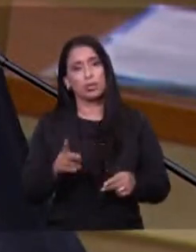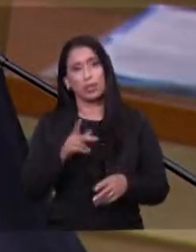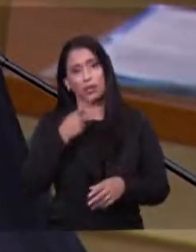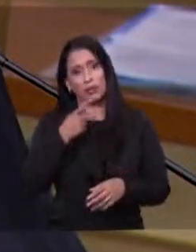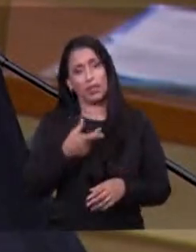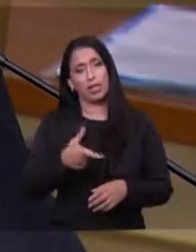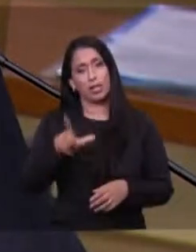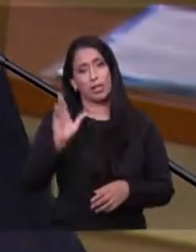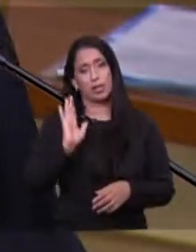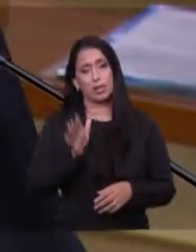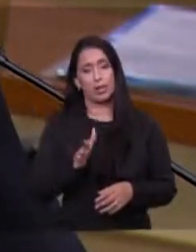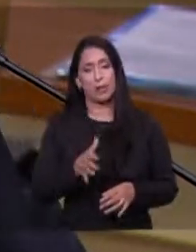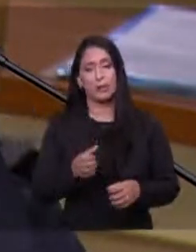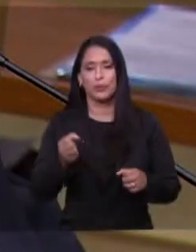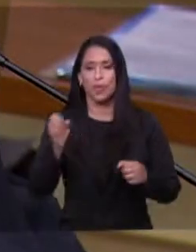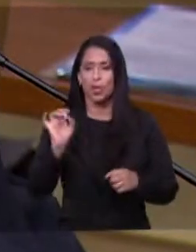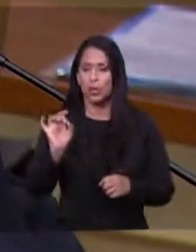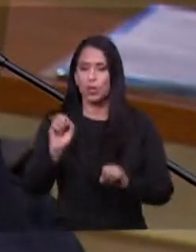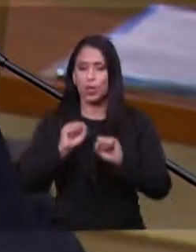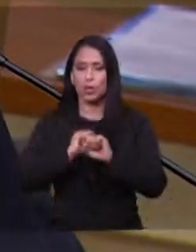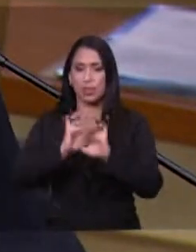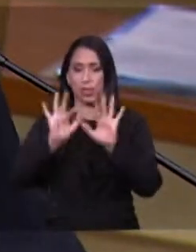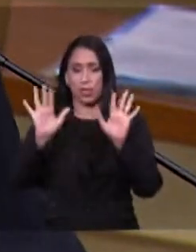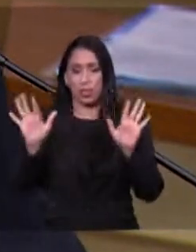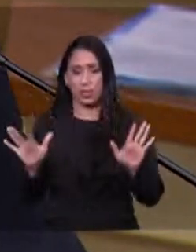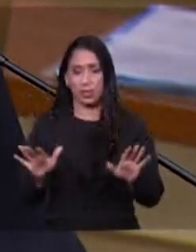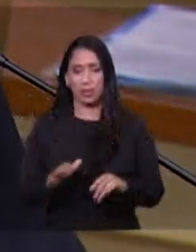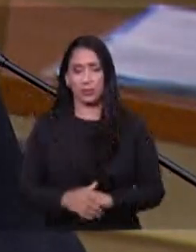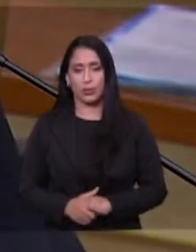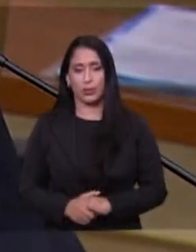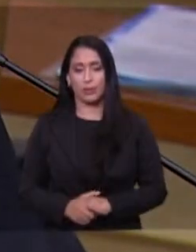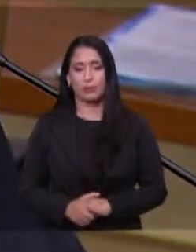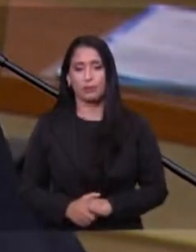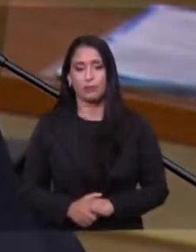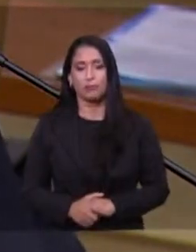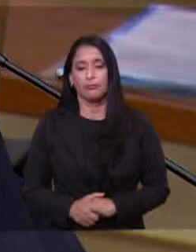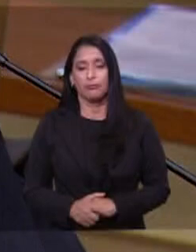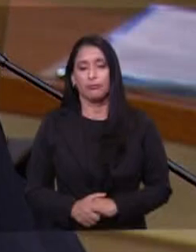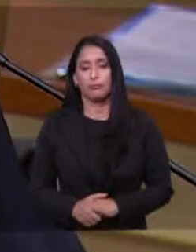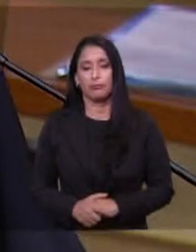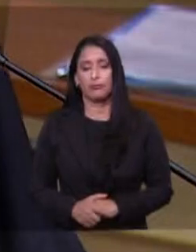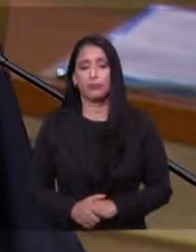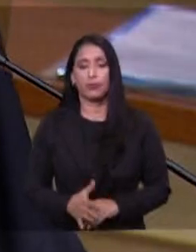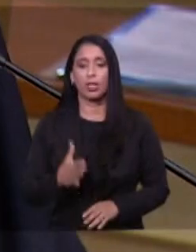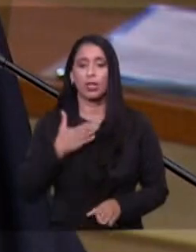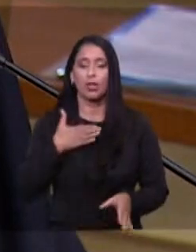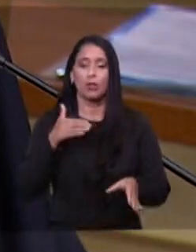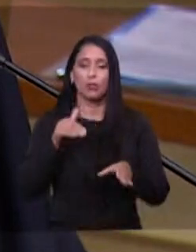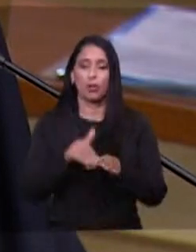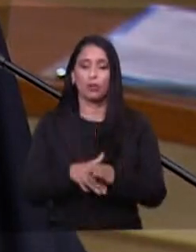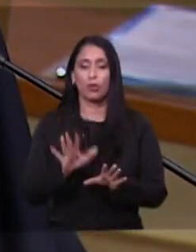referi. Só fazendo um pequeno esclarecimento, senhora presidente, e aos meus colegas, eu já concluí meu voto.